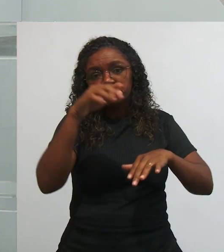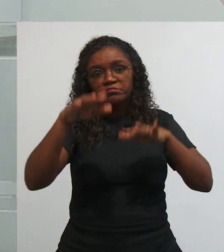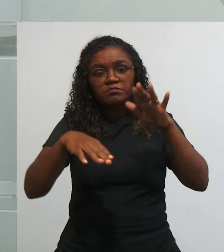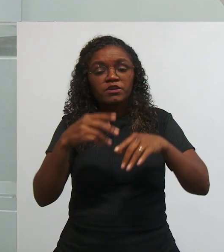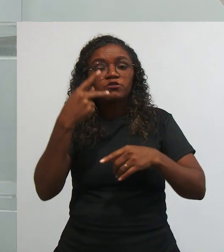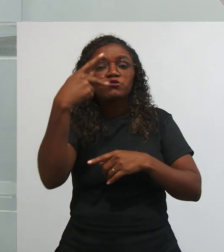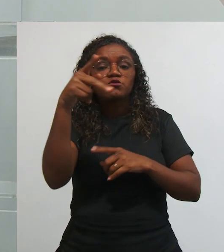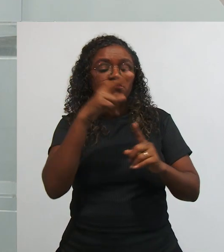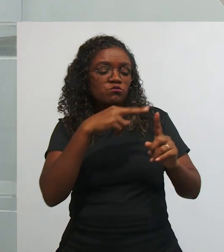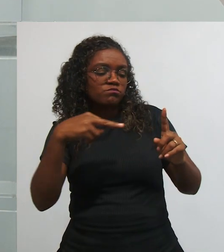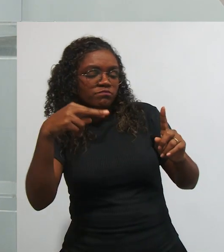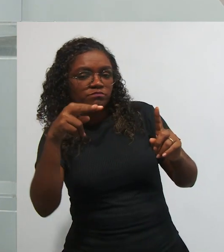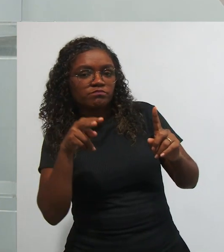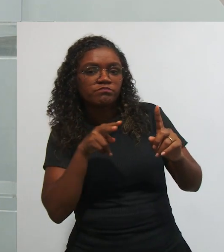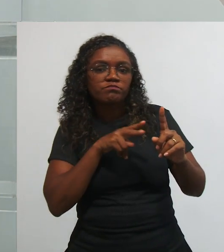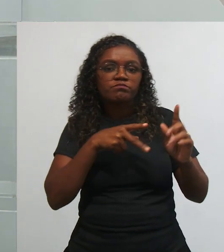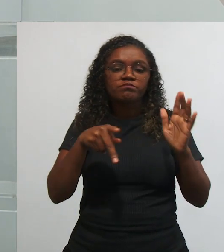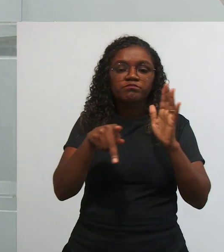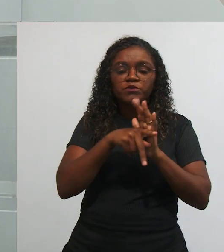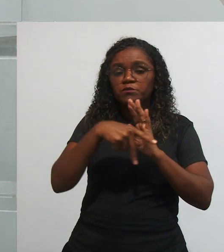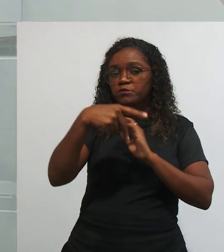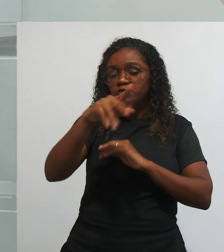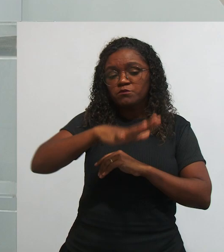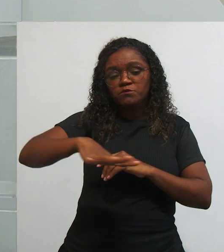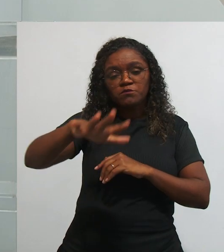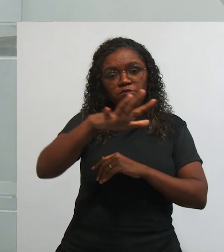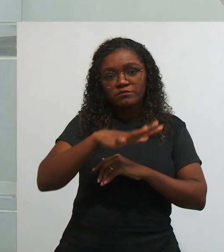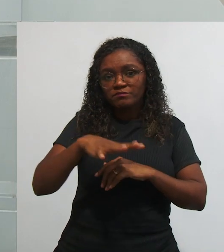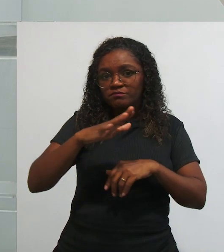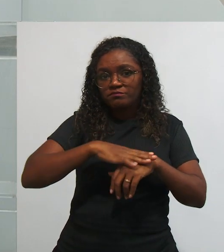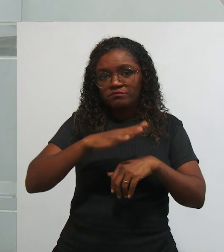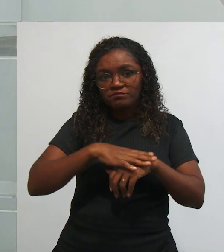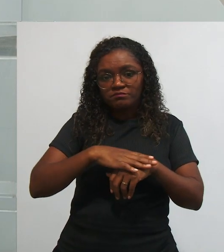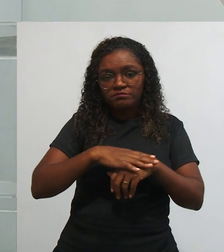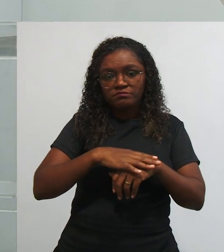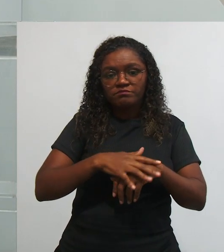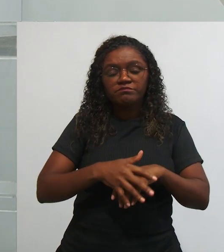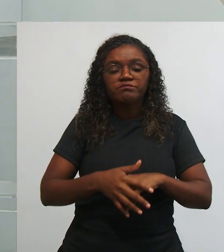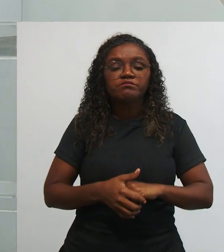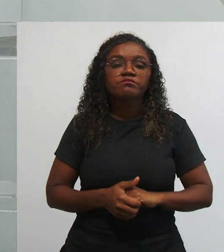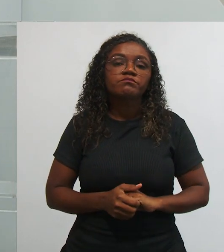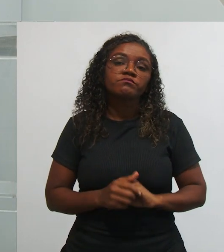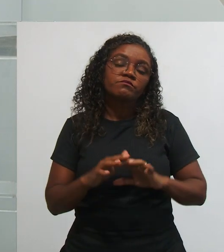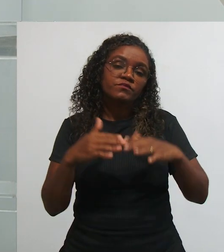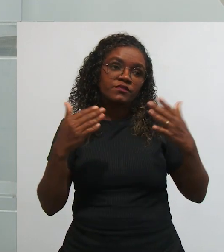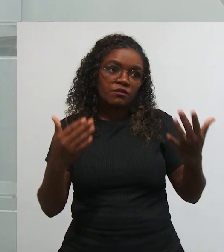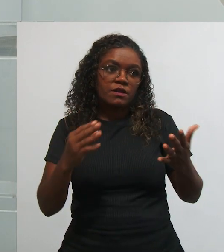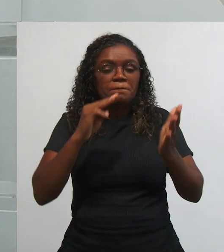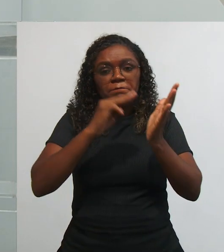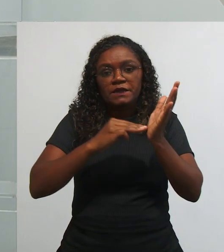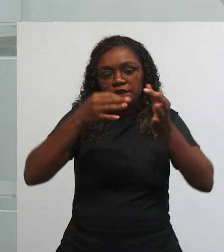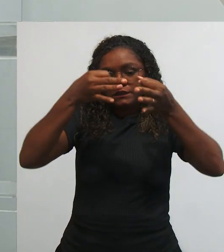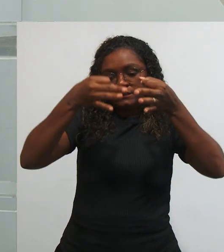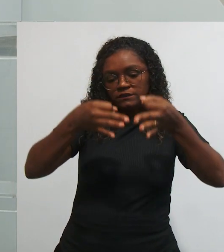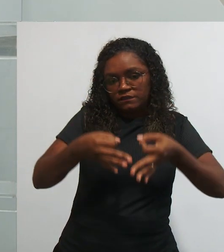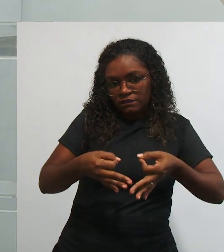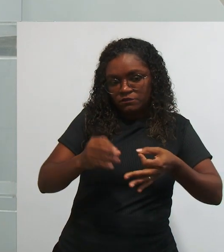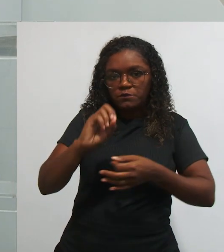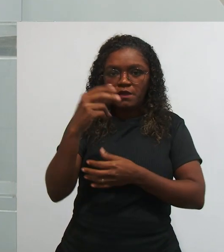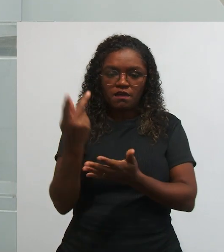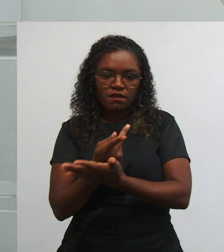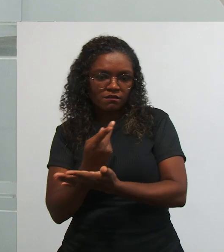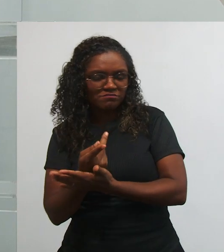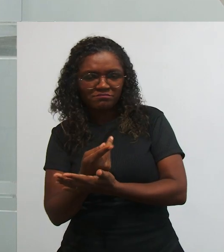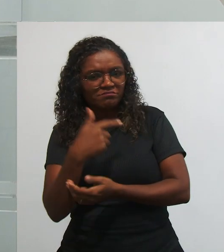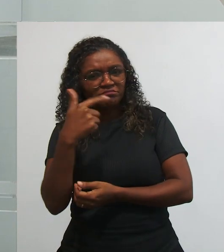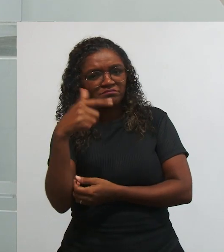da sua perspectiva filosófica, depende da sua área de atuação. Então, não há um método certo ou um